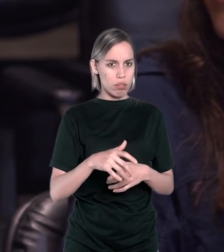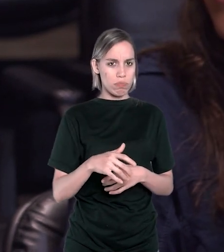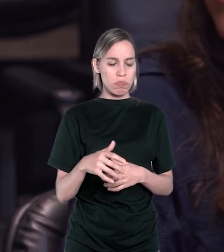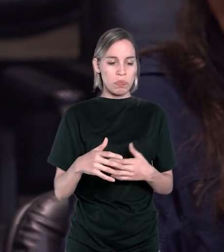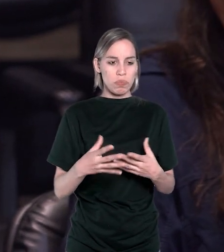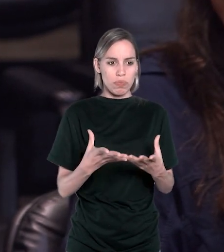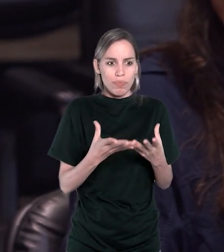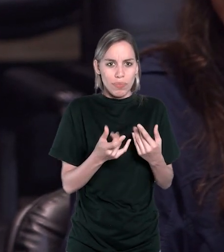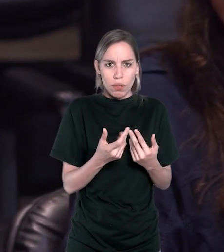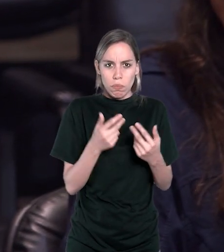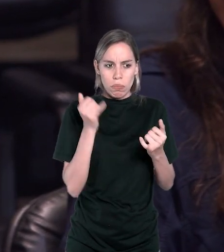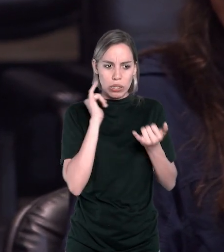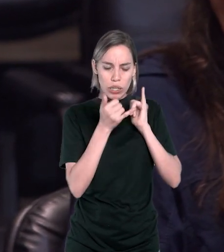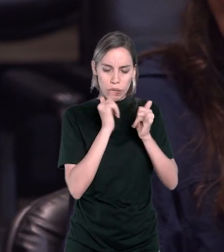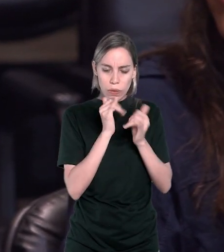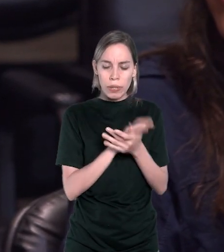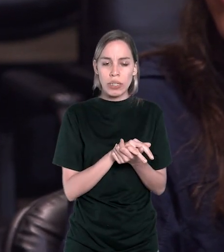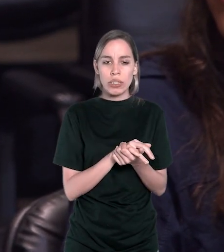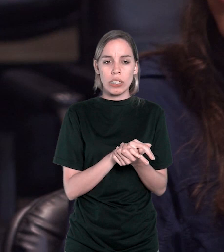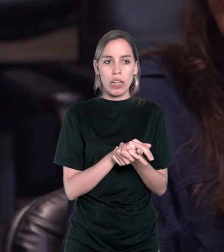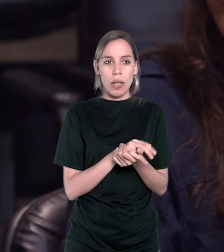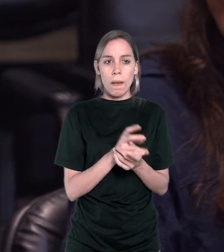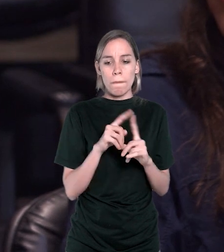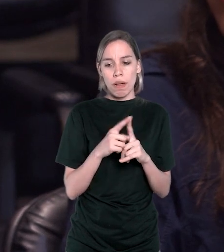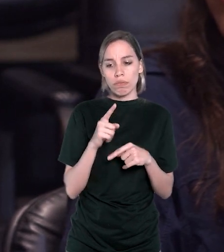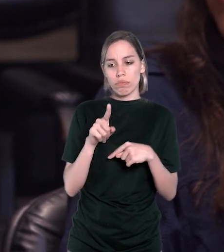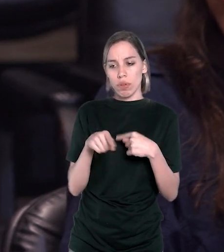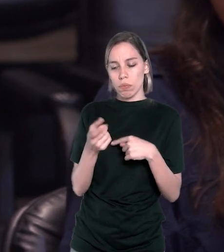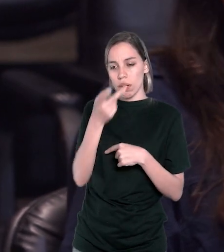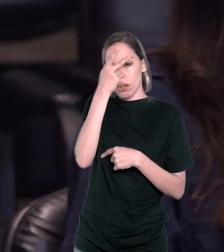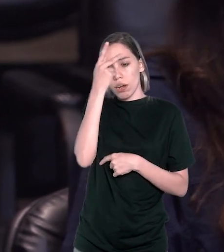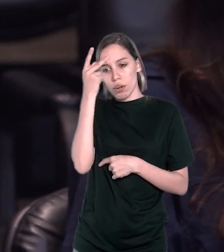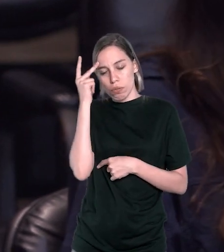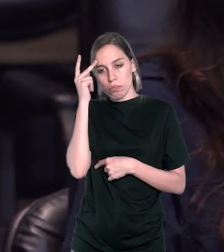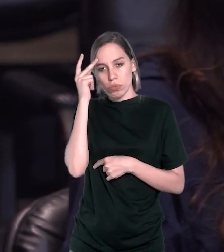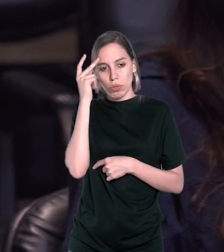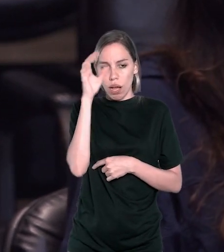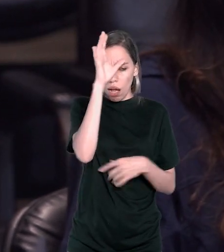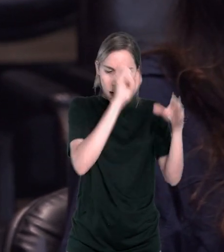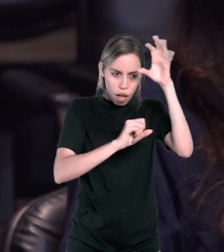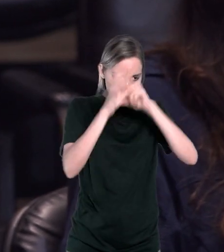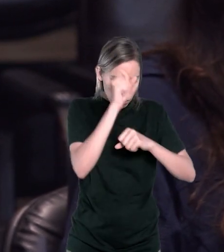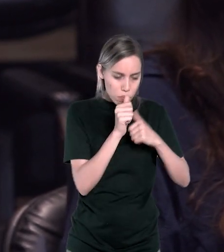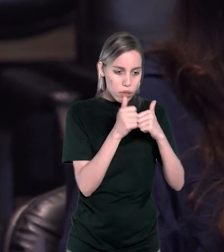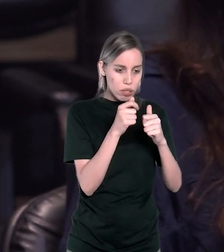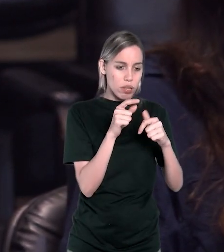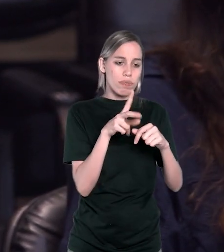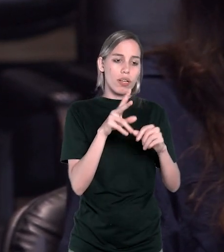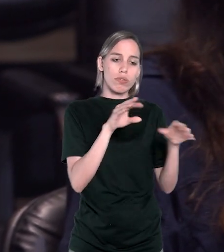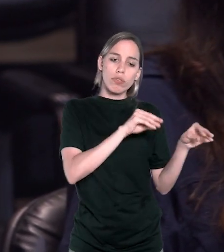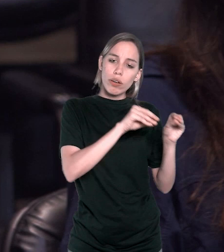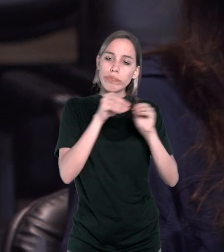Depois ele vai ficando mais, vamos dizer, um escritor mais nobre, ele vai para a parte de cultura, vai para a parte de economia, enfim, se tiver